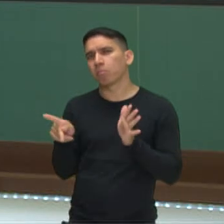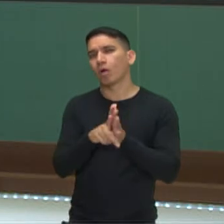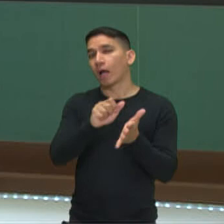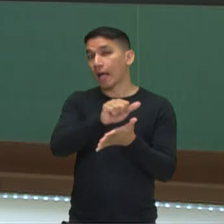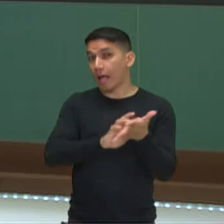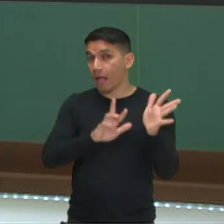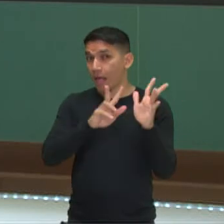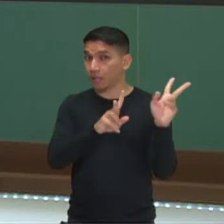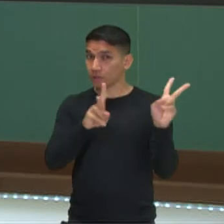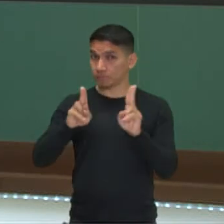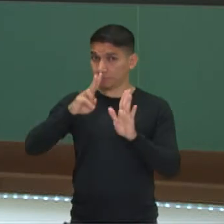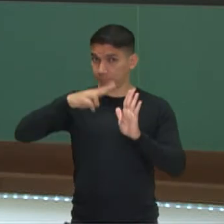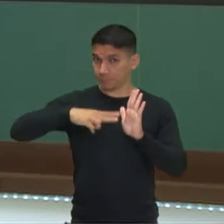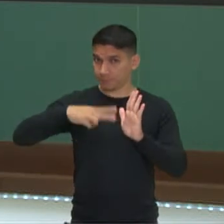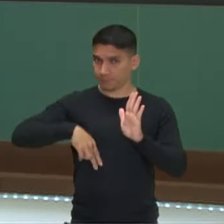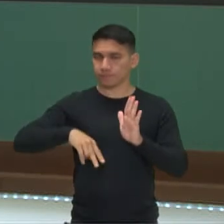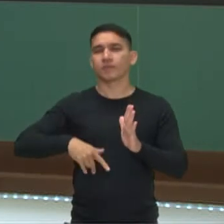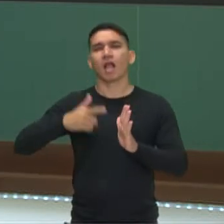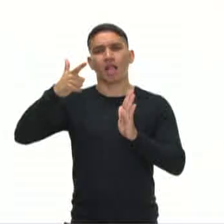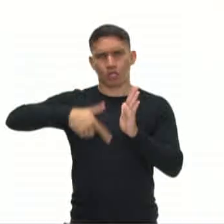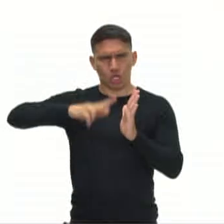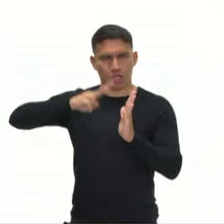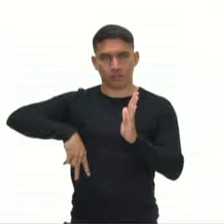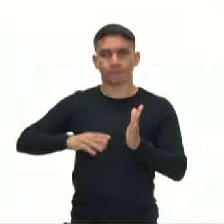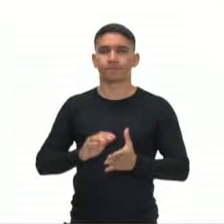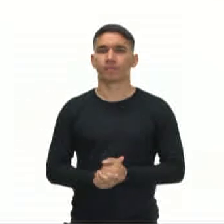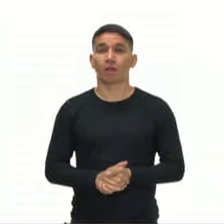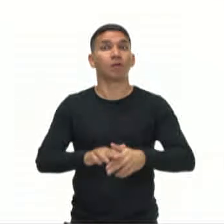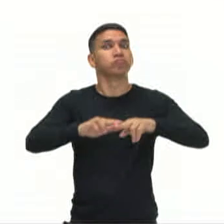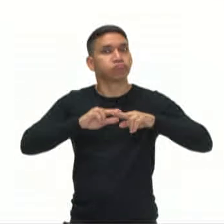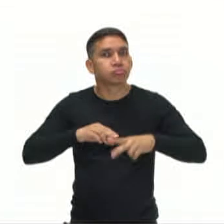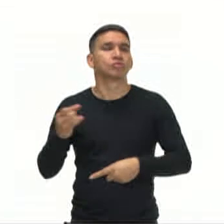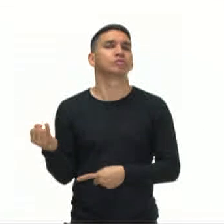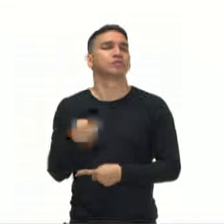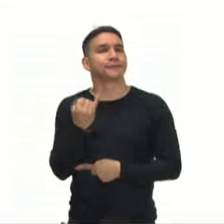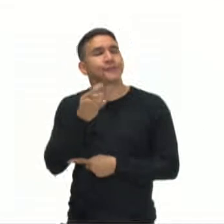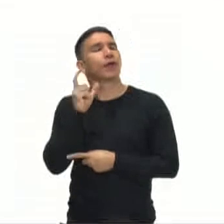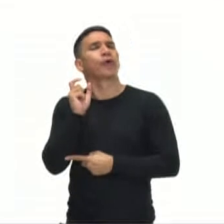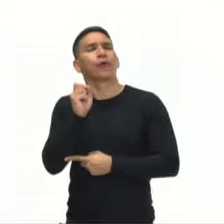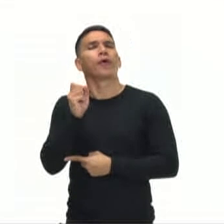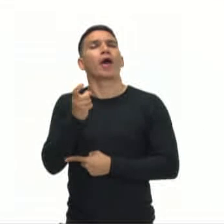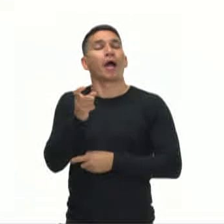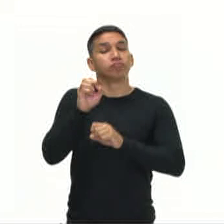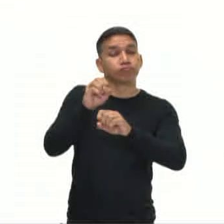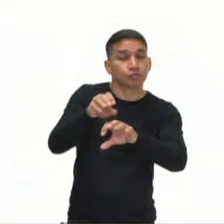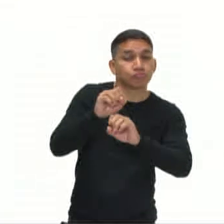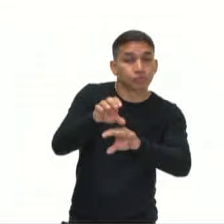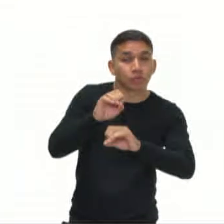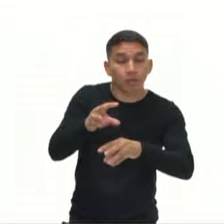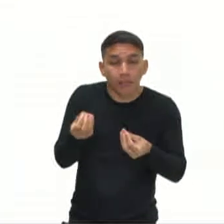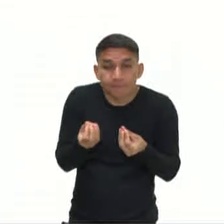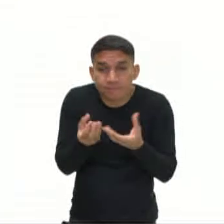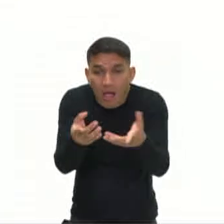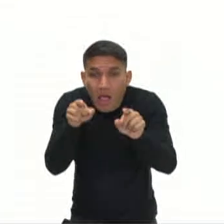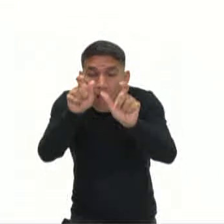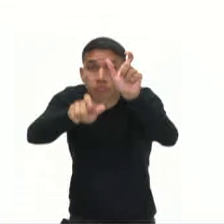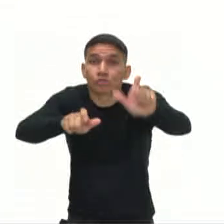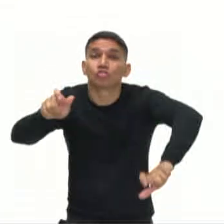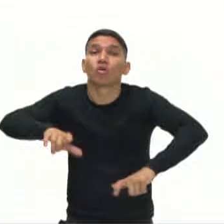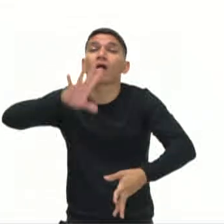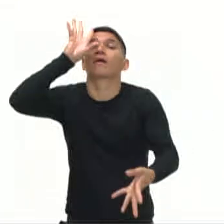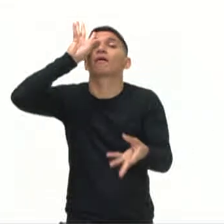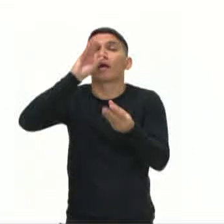esse trecho lido. Releia. Daí a importância de uma educação que subsidie o cidadão a entender